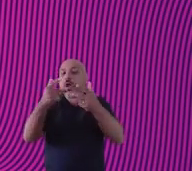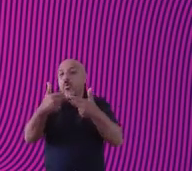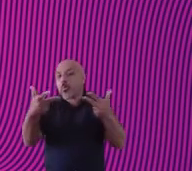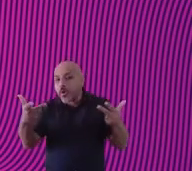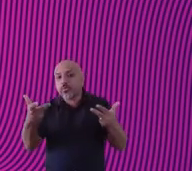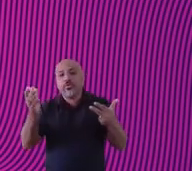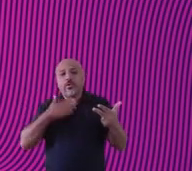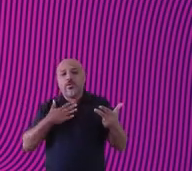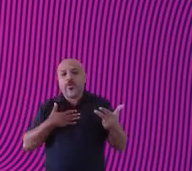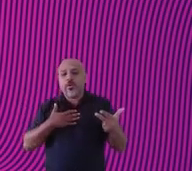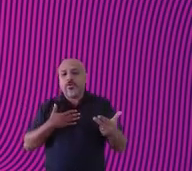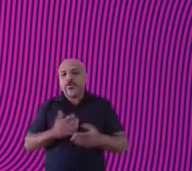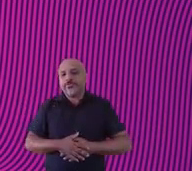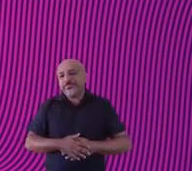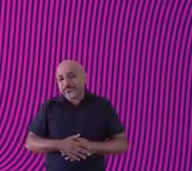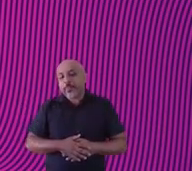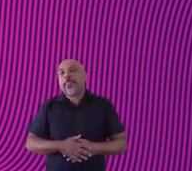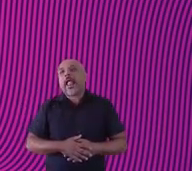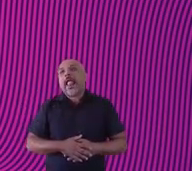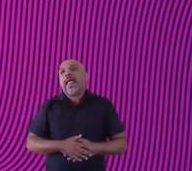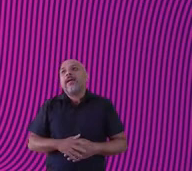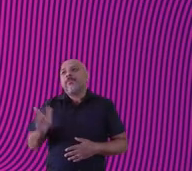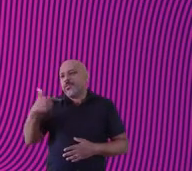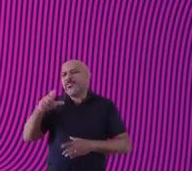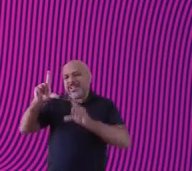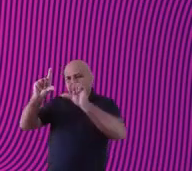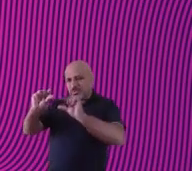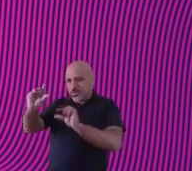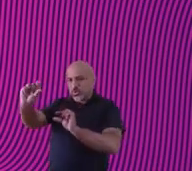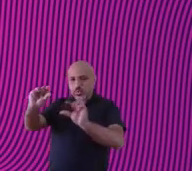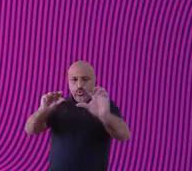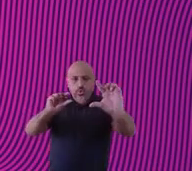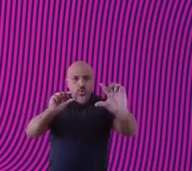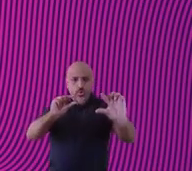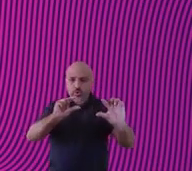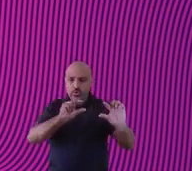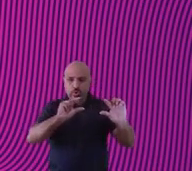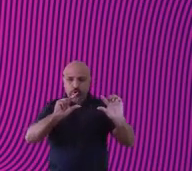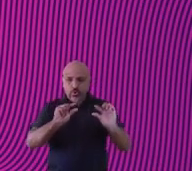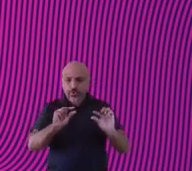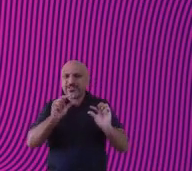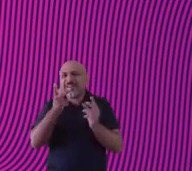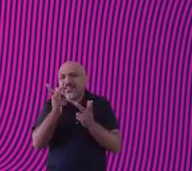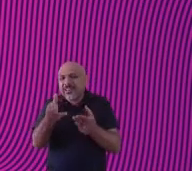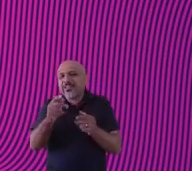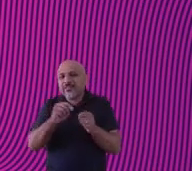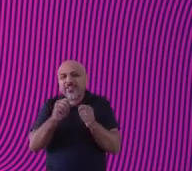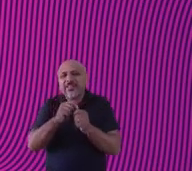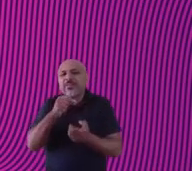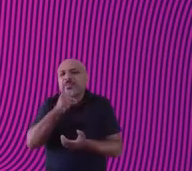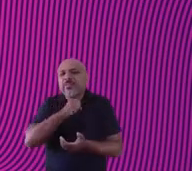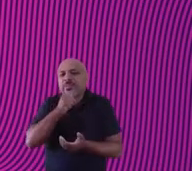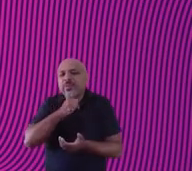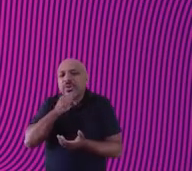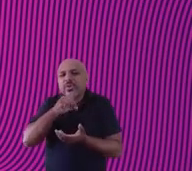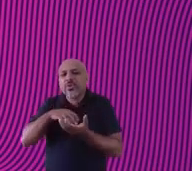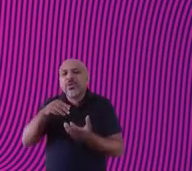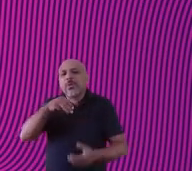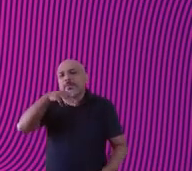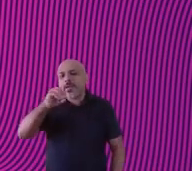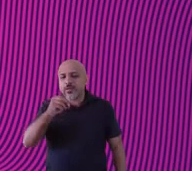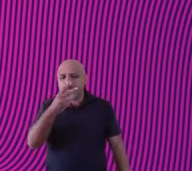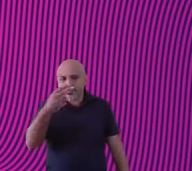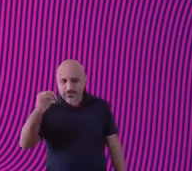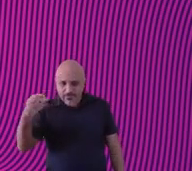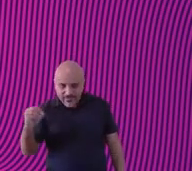ao meu falando por outro lado reduzir dose como a gente fazia para o idoso Lembra no meu 140 do